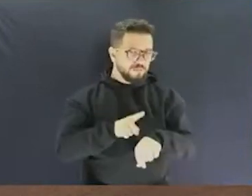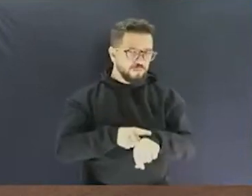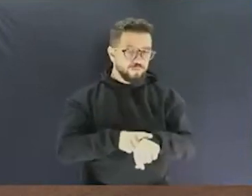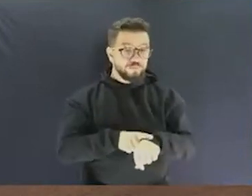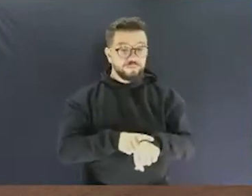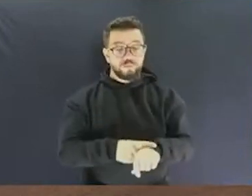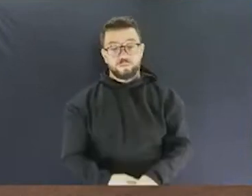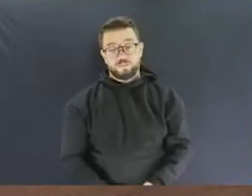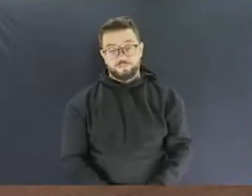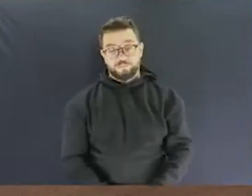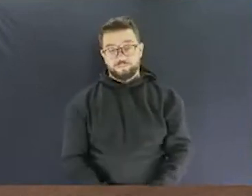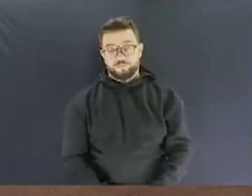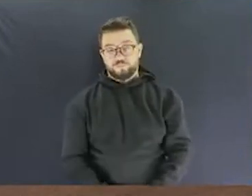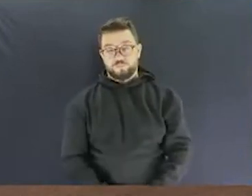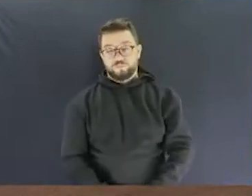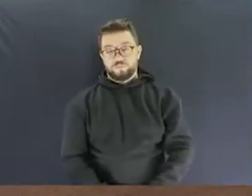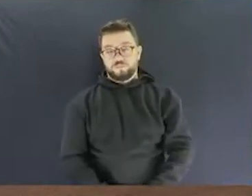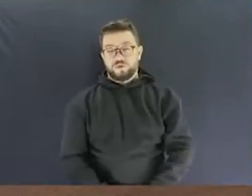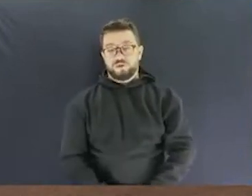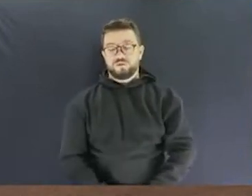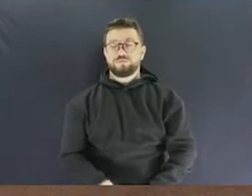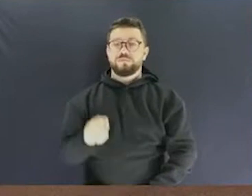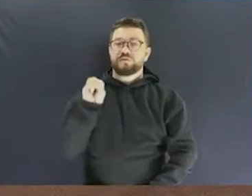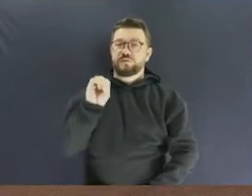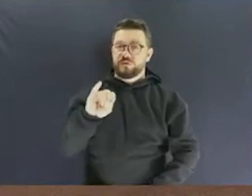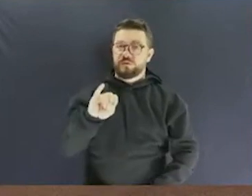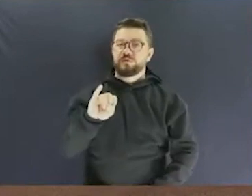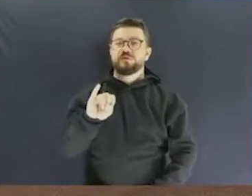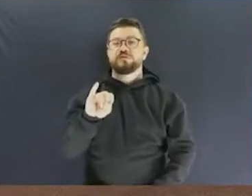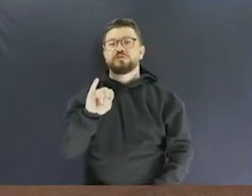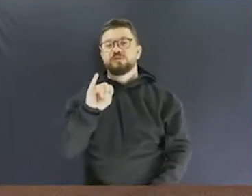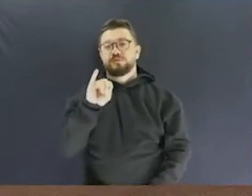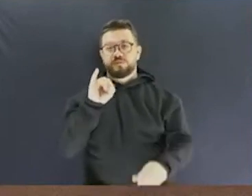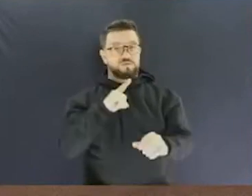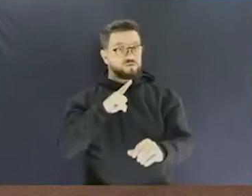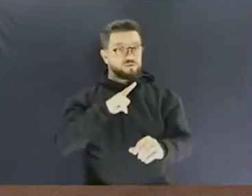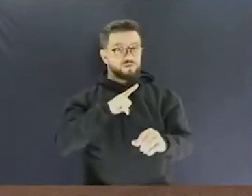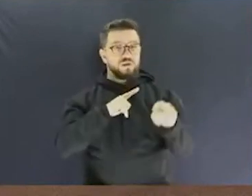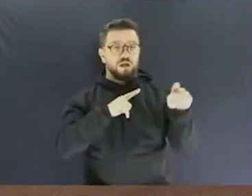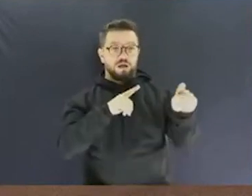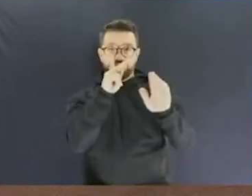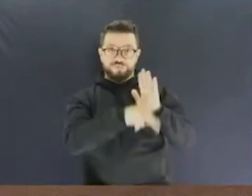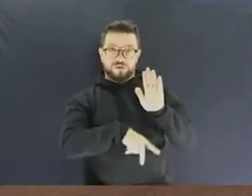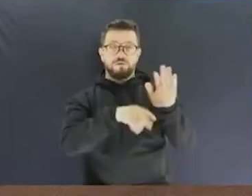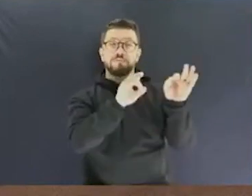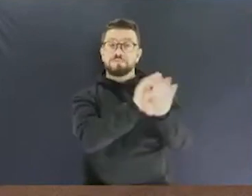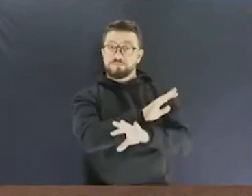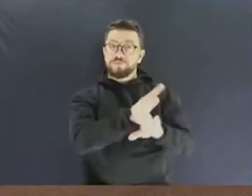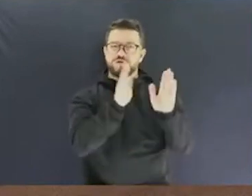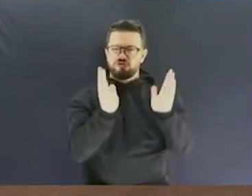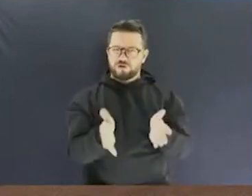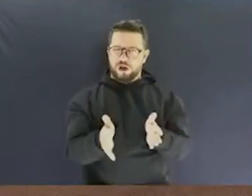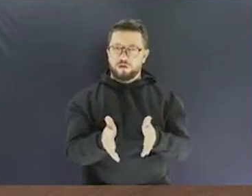a verba, se já está prevista até a finalização desse projeto, desses projetos aqui. Uma outra questão